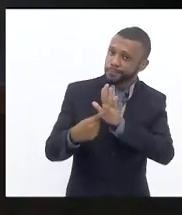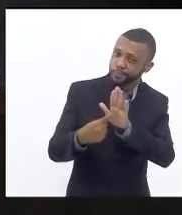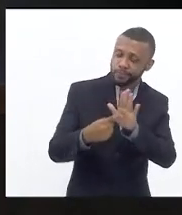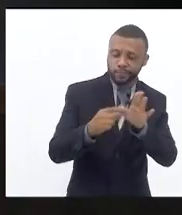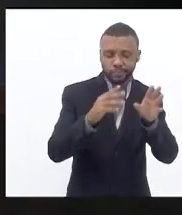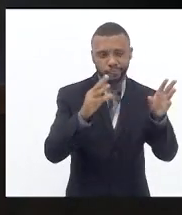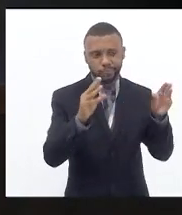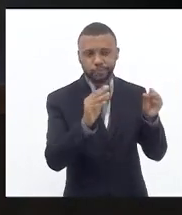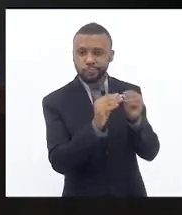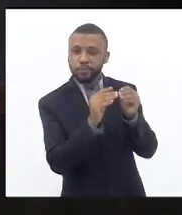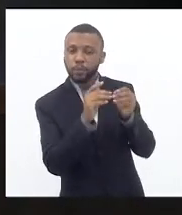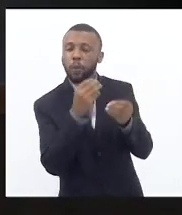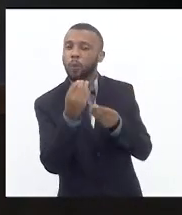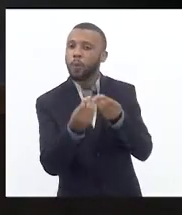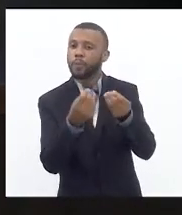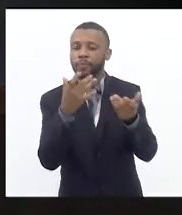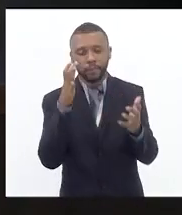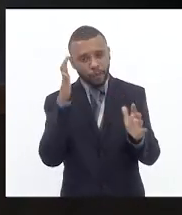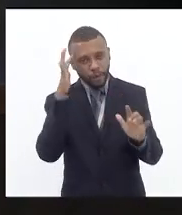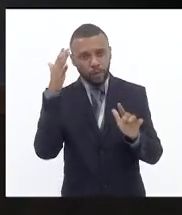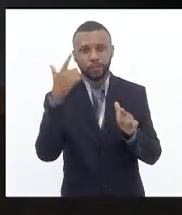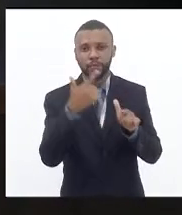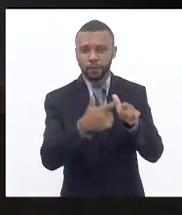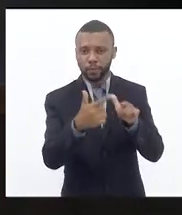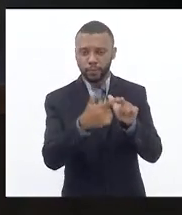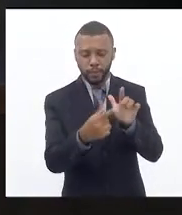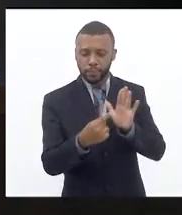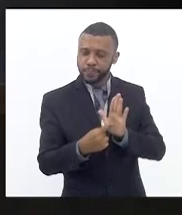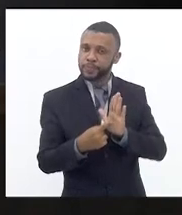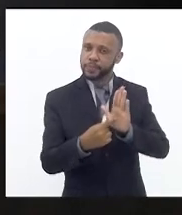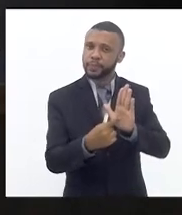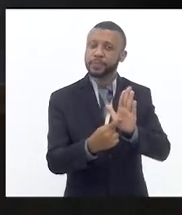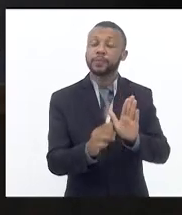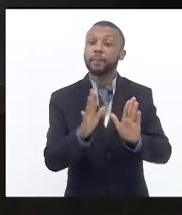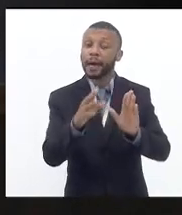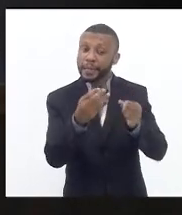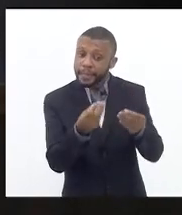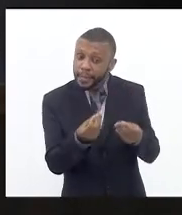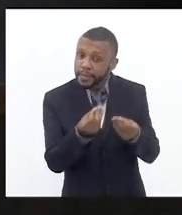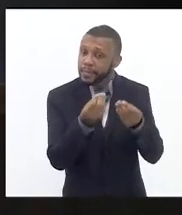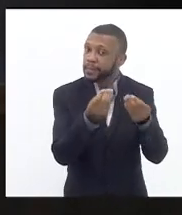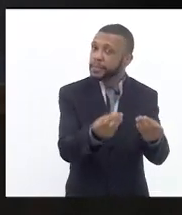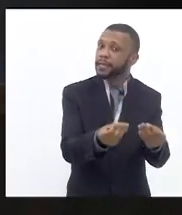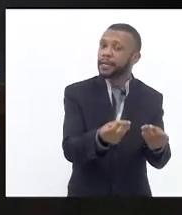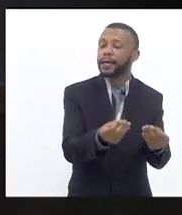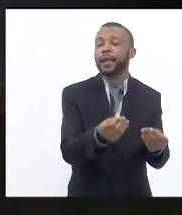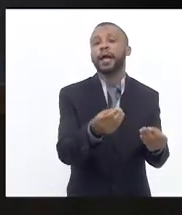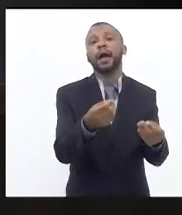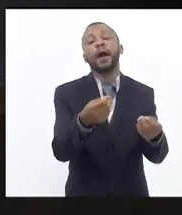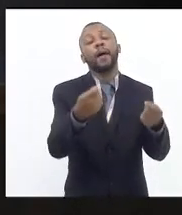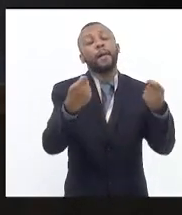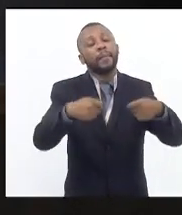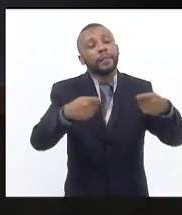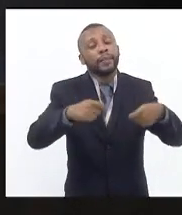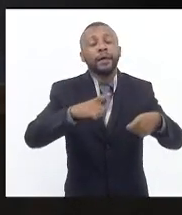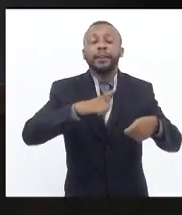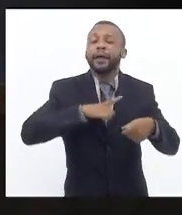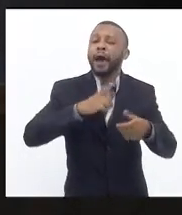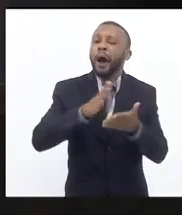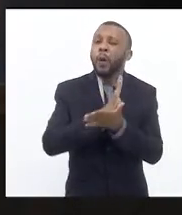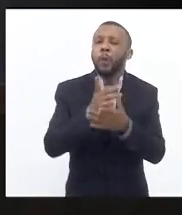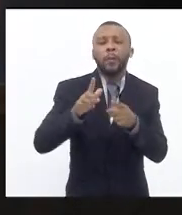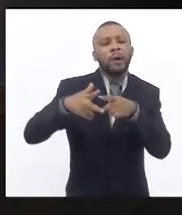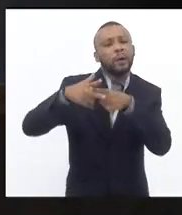entregar é mas é essa entrega ela tiramos ajustes que